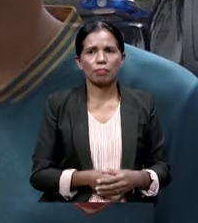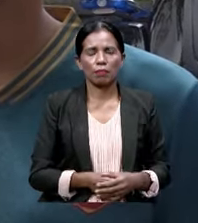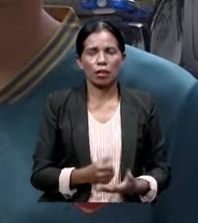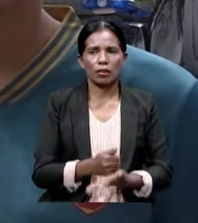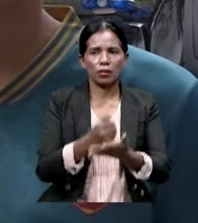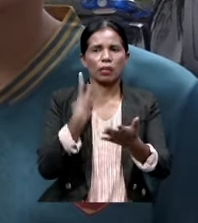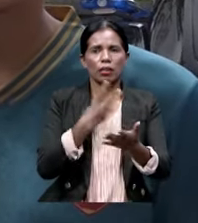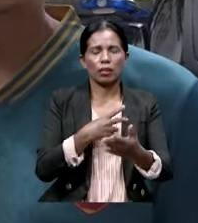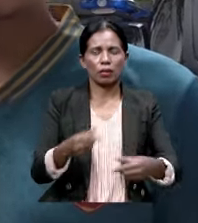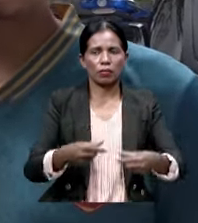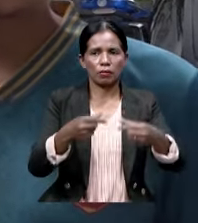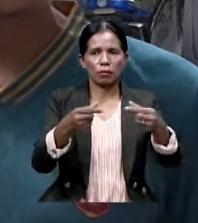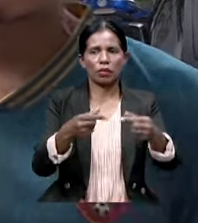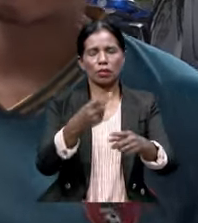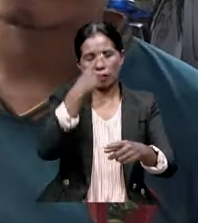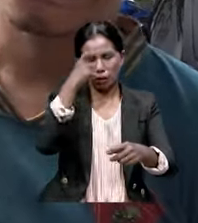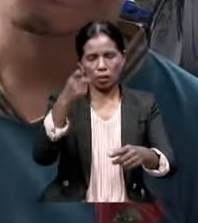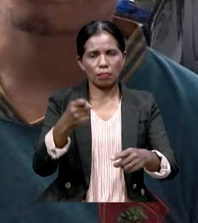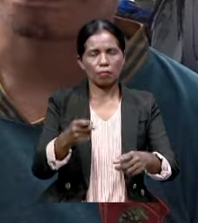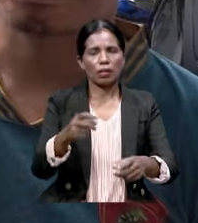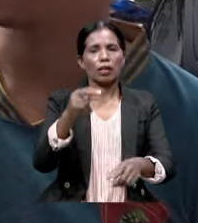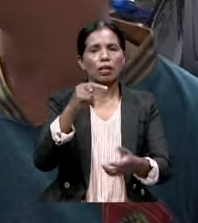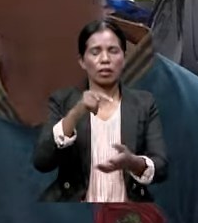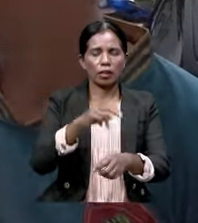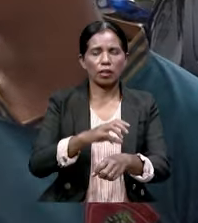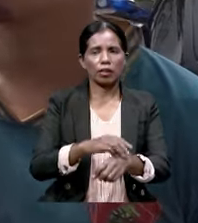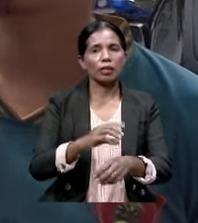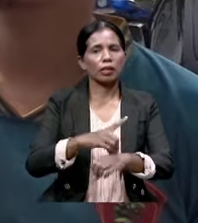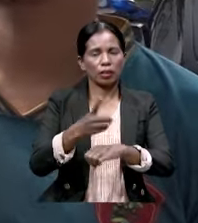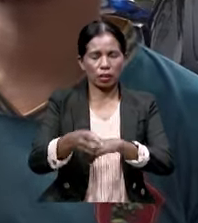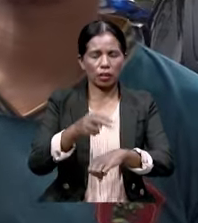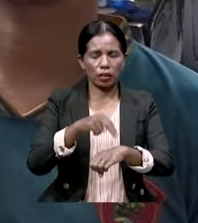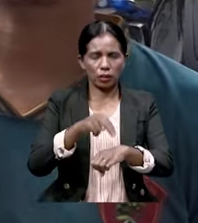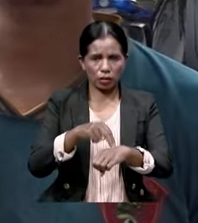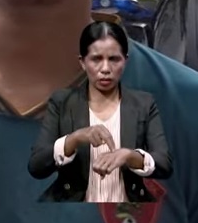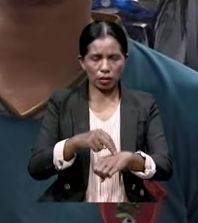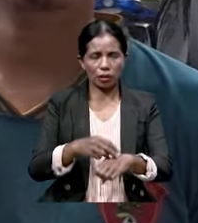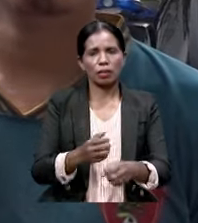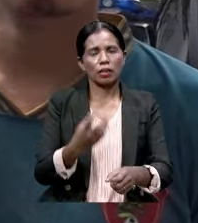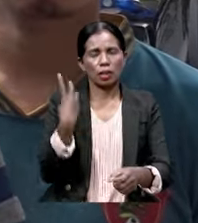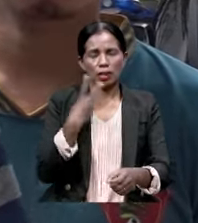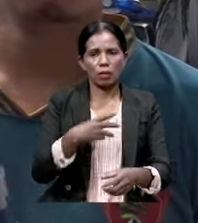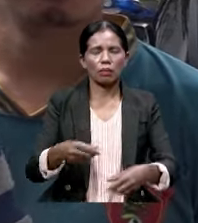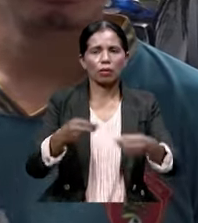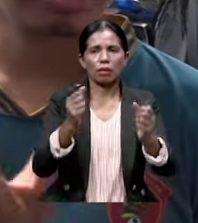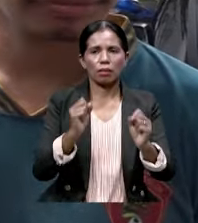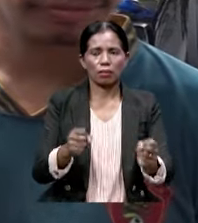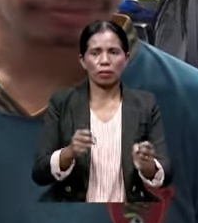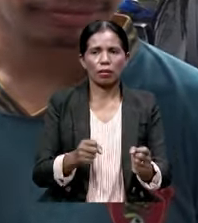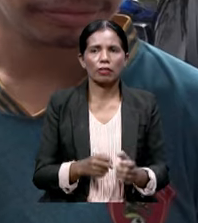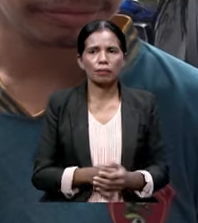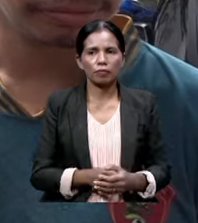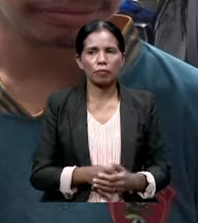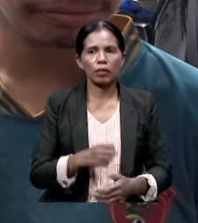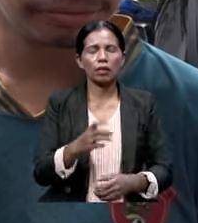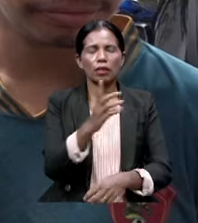beita fone natureza emergencia e ita hen kata kira ne bele ajuda sira atu bele aguenta ya lorong